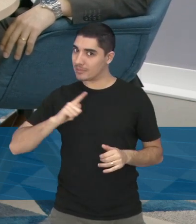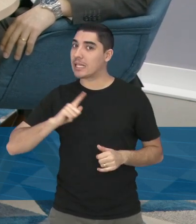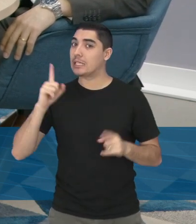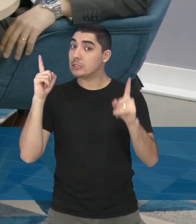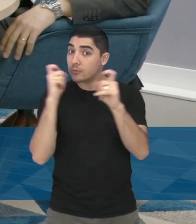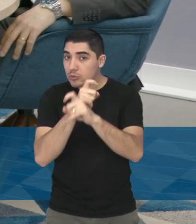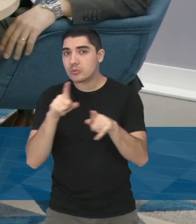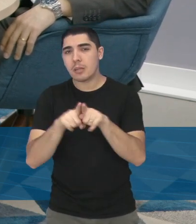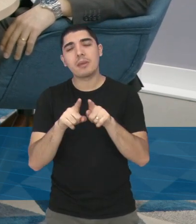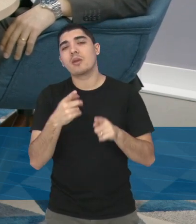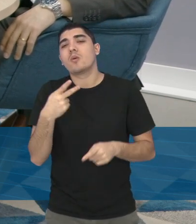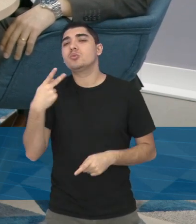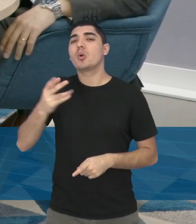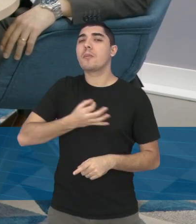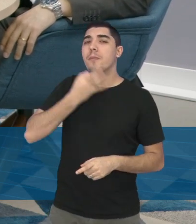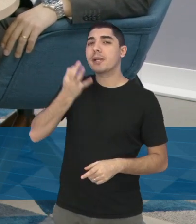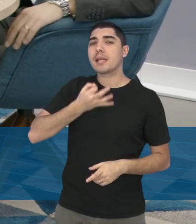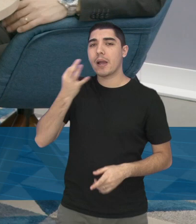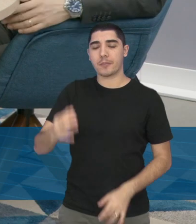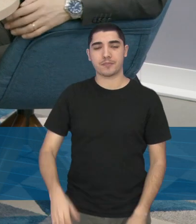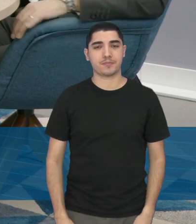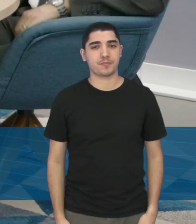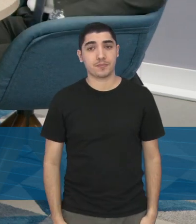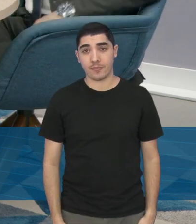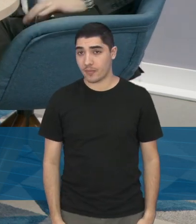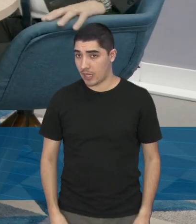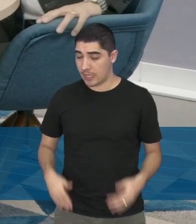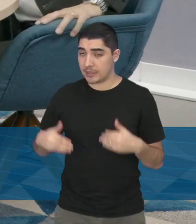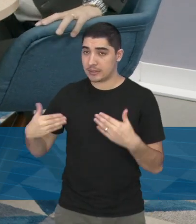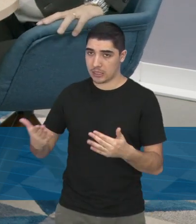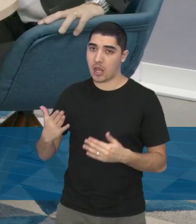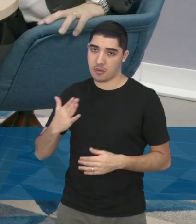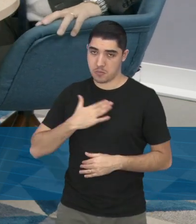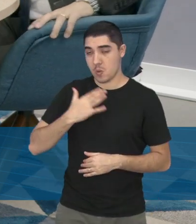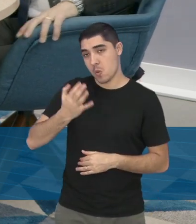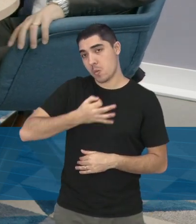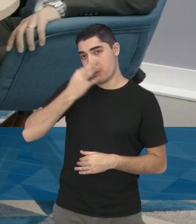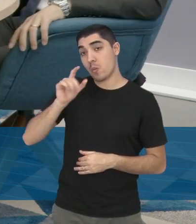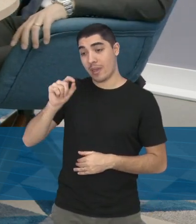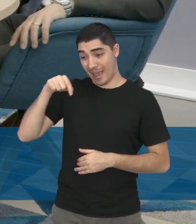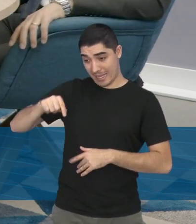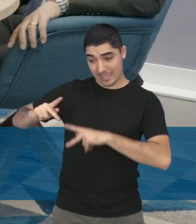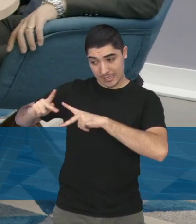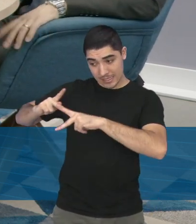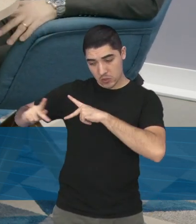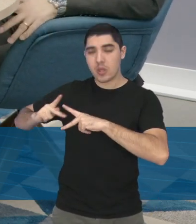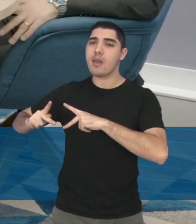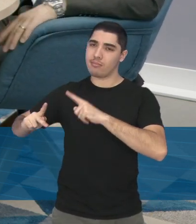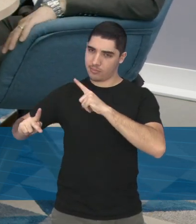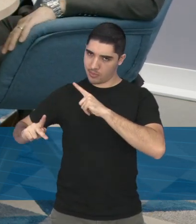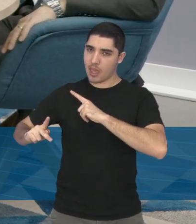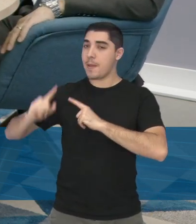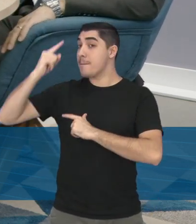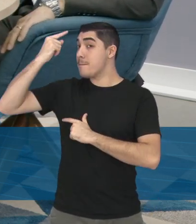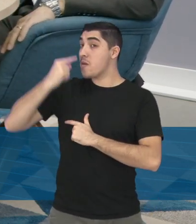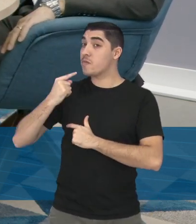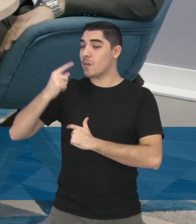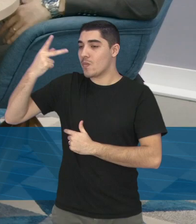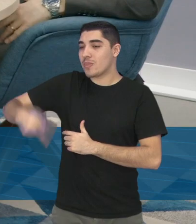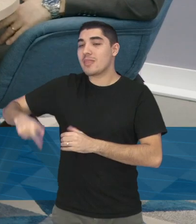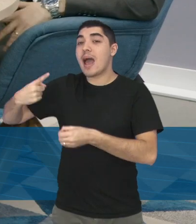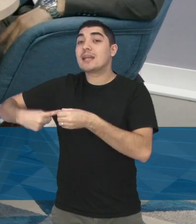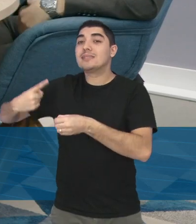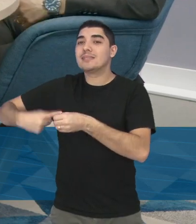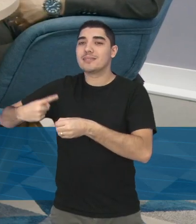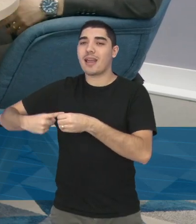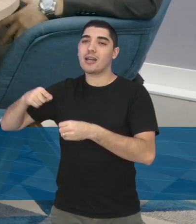que vocês veem esse lado? Eu entendo o seguinte, São José dos Campos, ele tem um perfil empreendedor